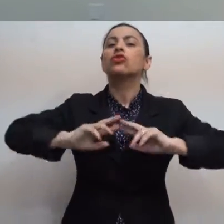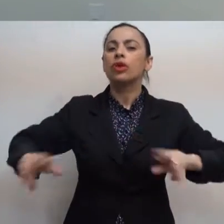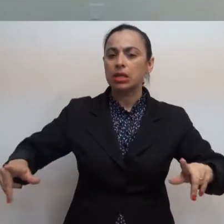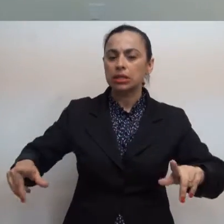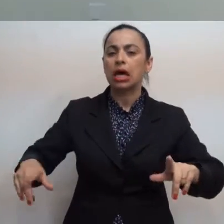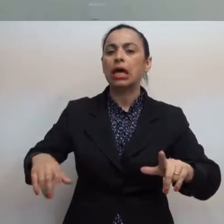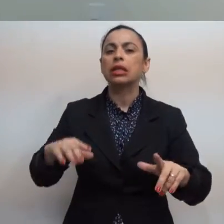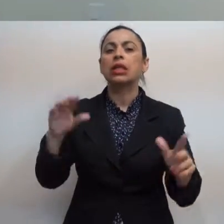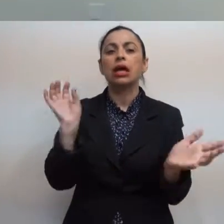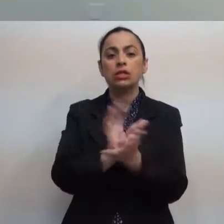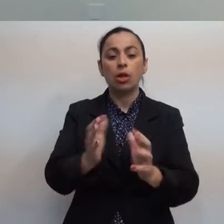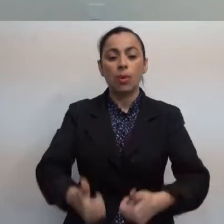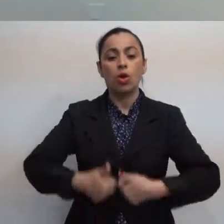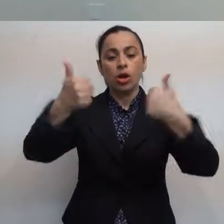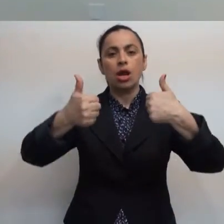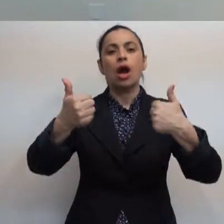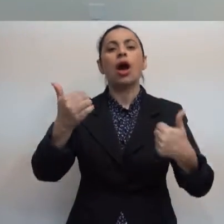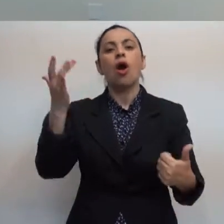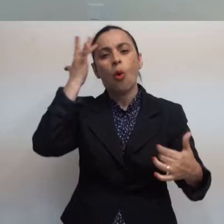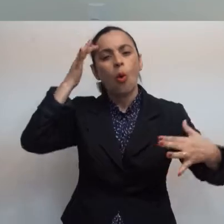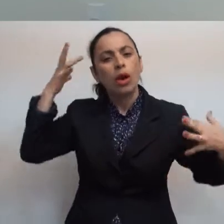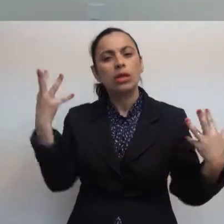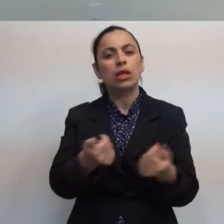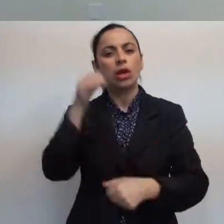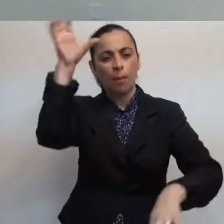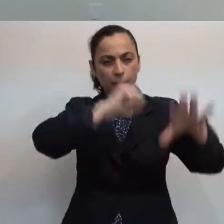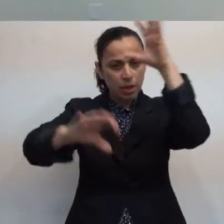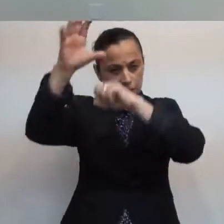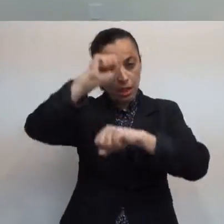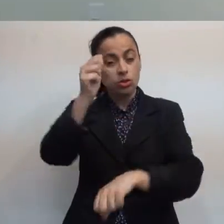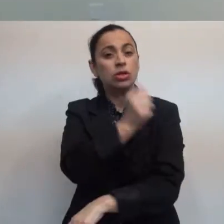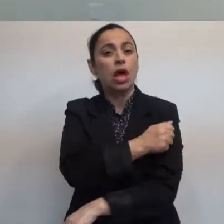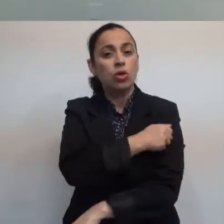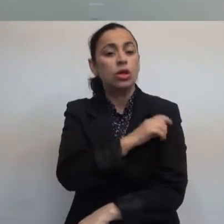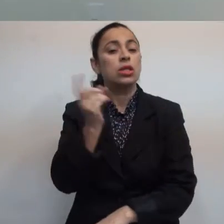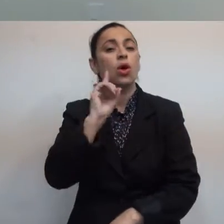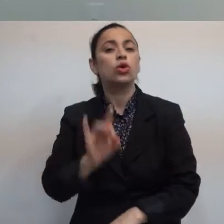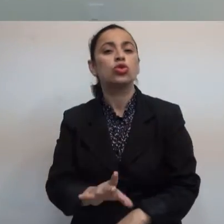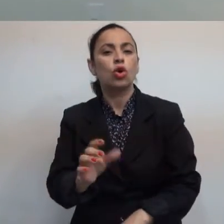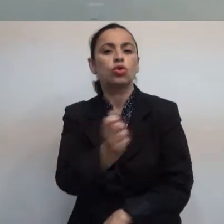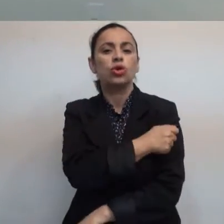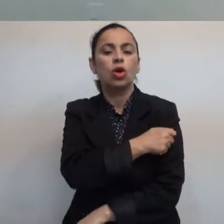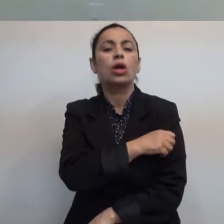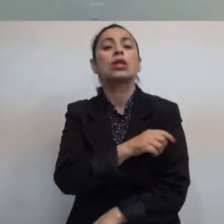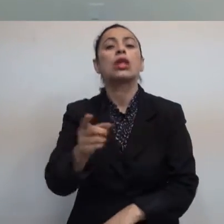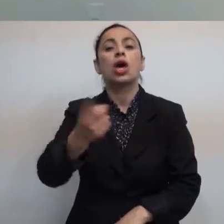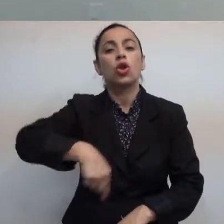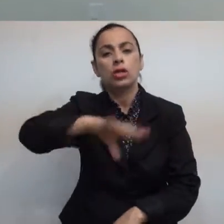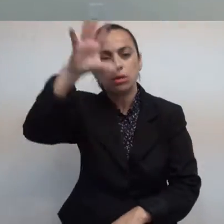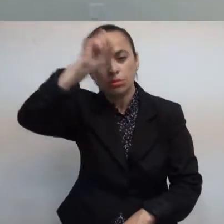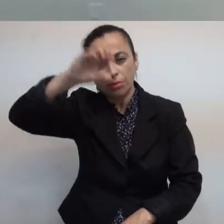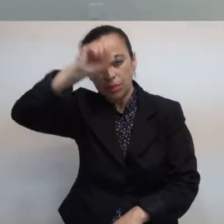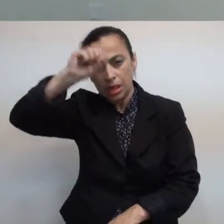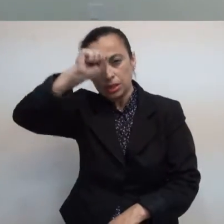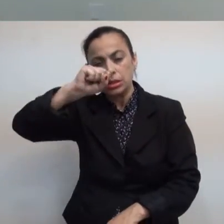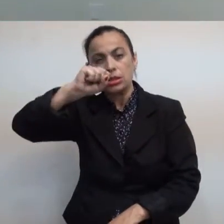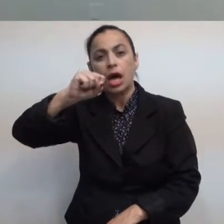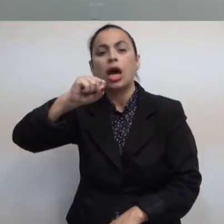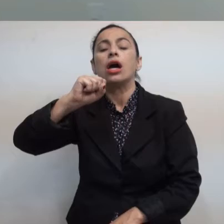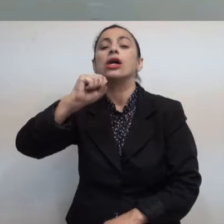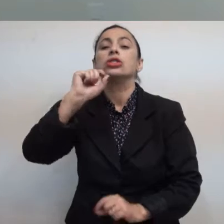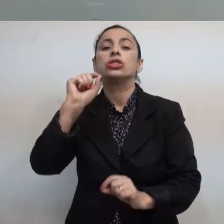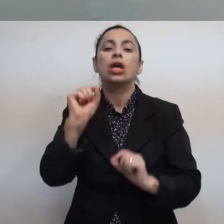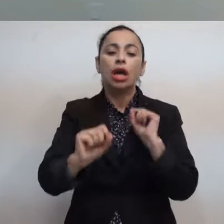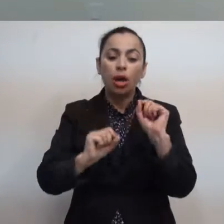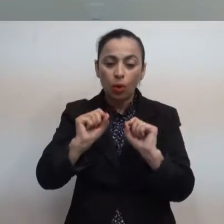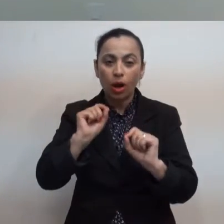e diferenciadas na questão da melhoria da qualidade da aprendizagem dos alunos, mas não só dos alunos, da nossa